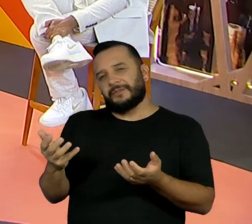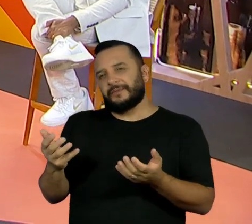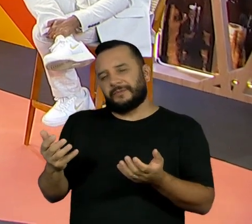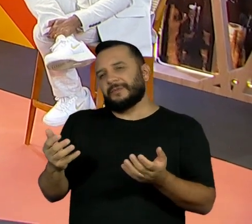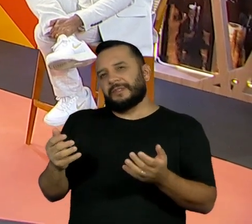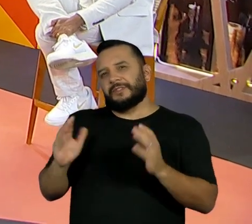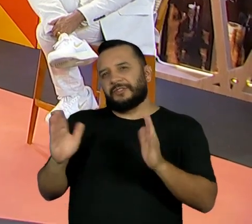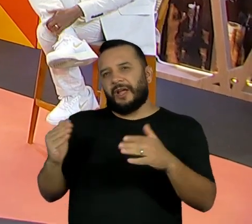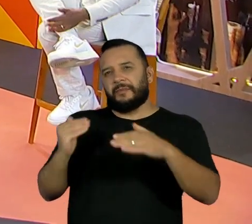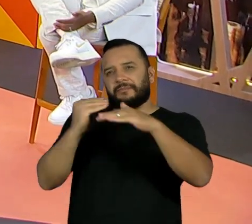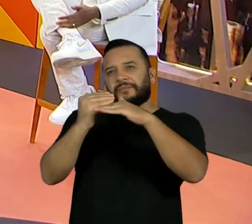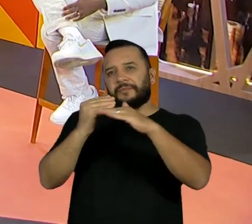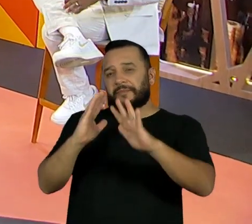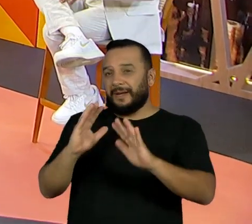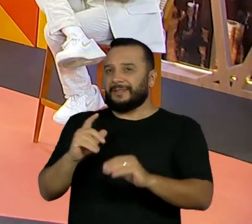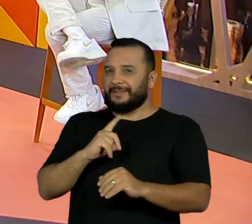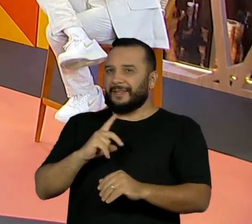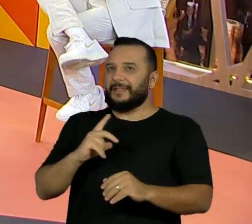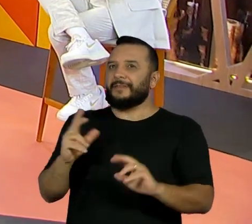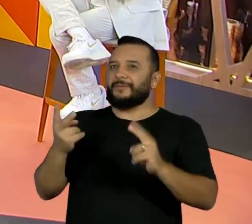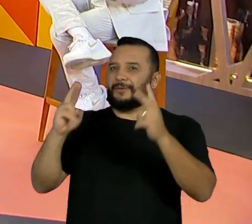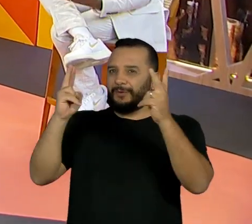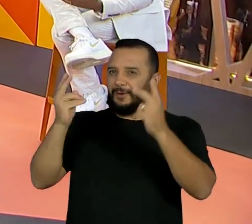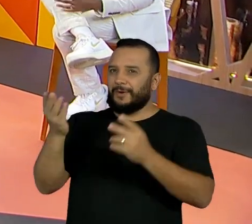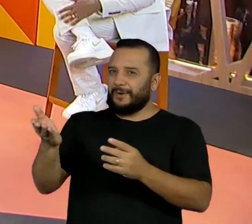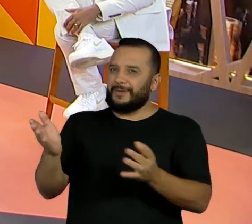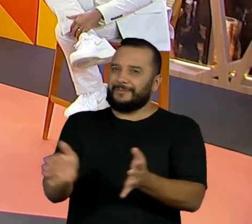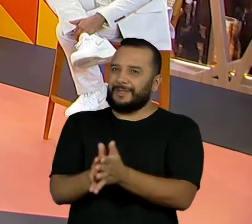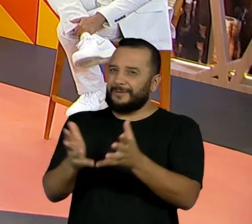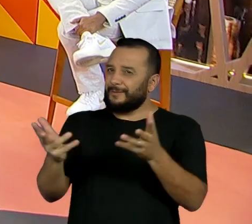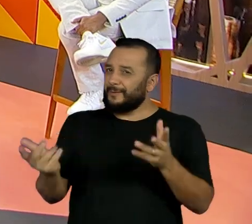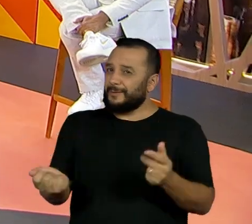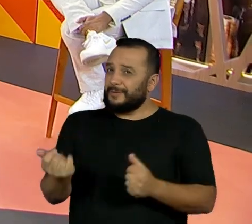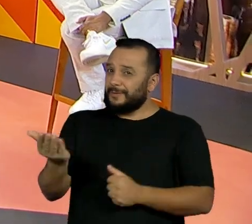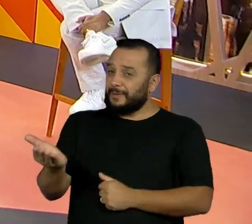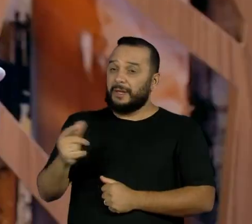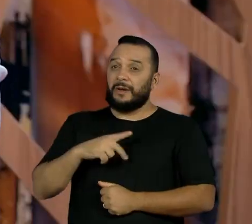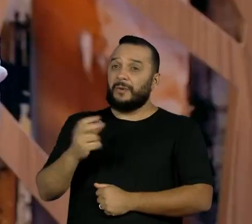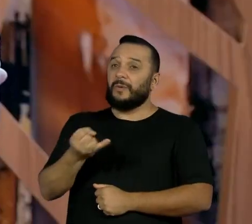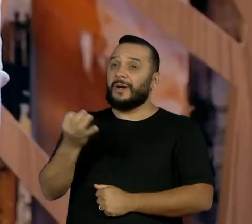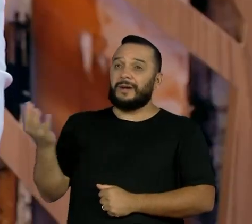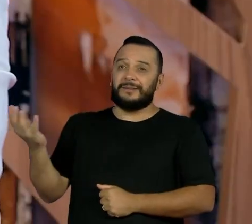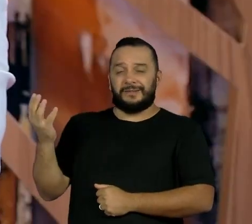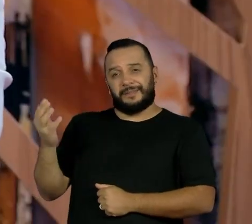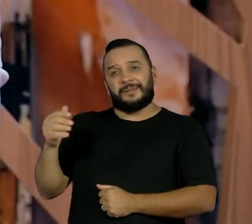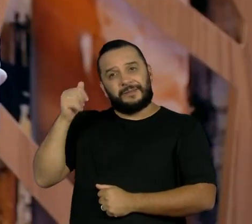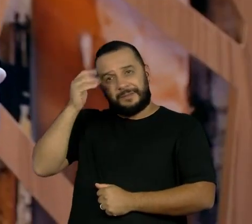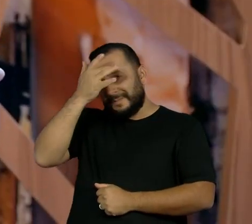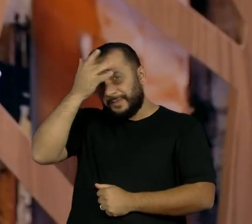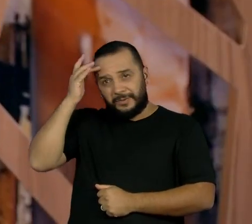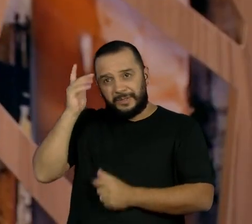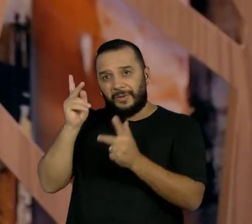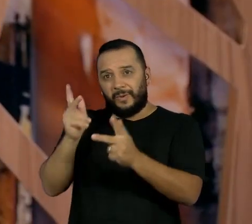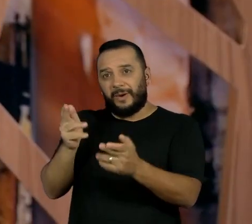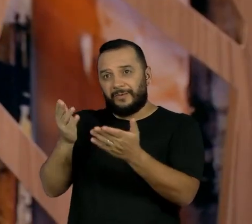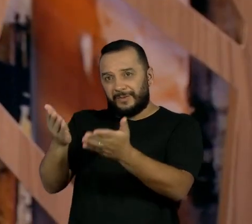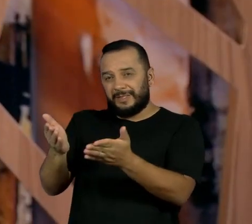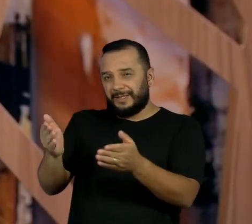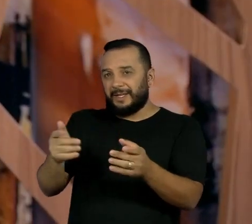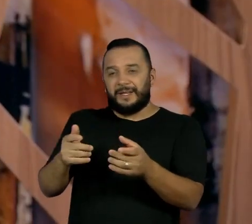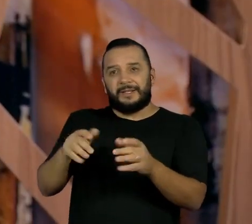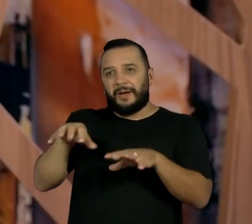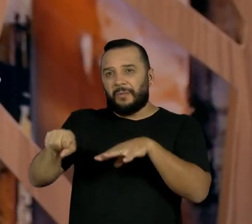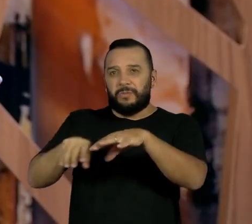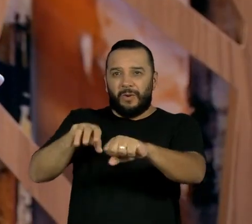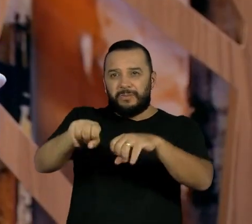nossas vitórias. Eu acredito que isso aqui é algo magnífico. E quantas mais Cris nós conseguirmos trazer para essa sociedade